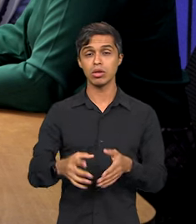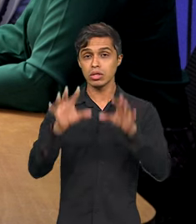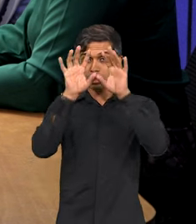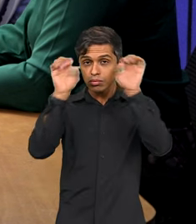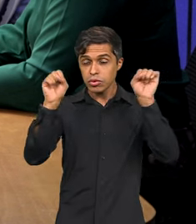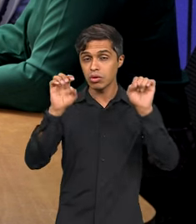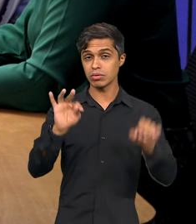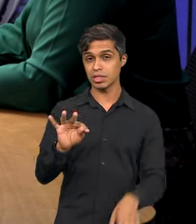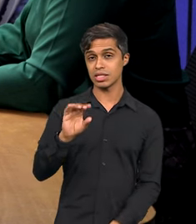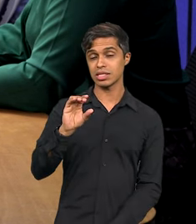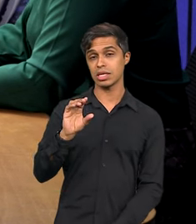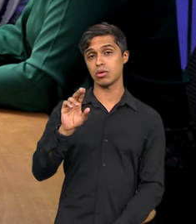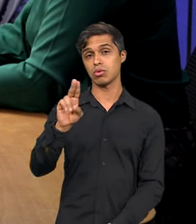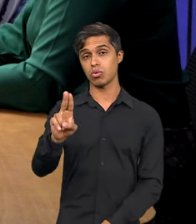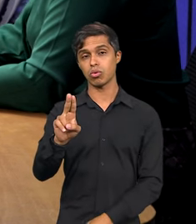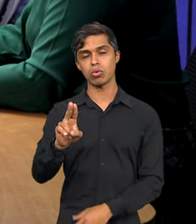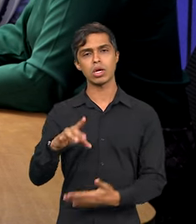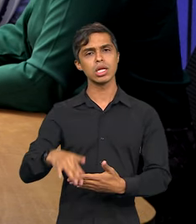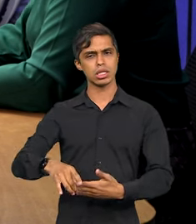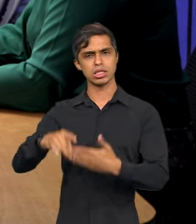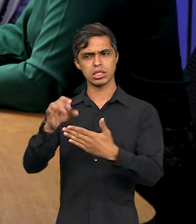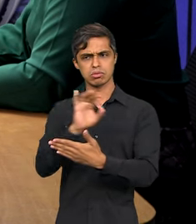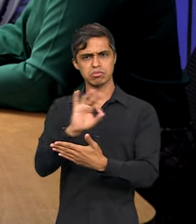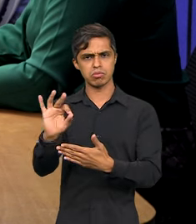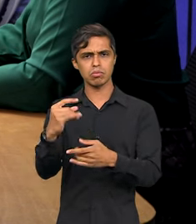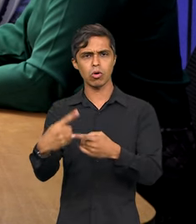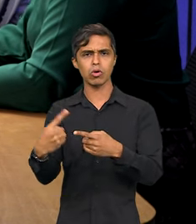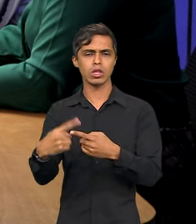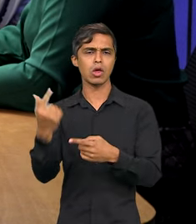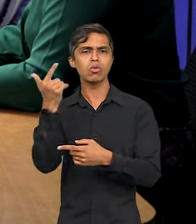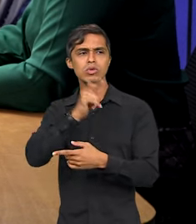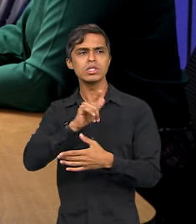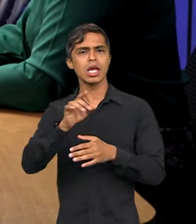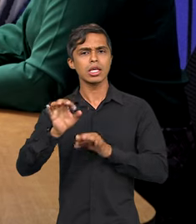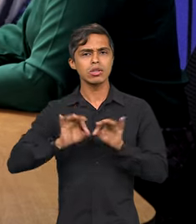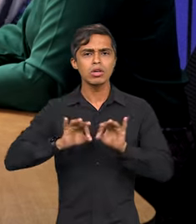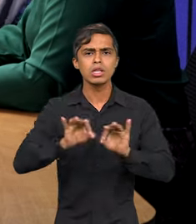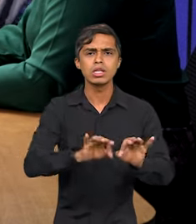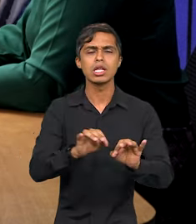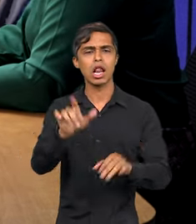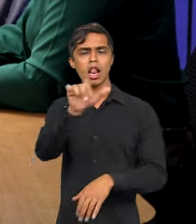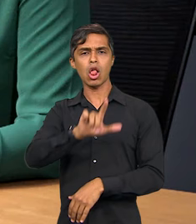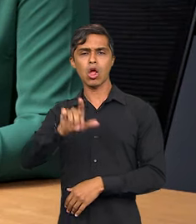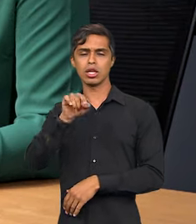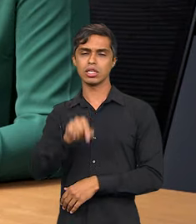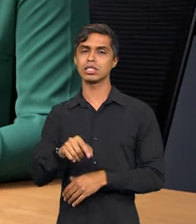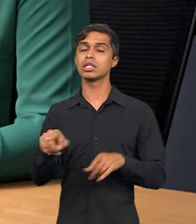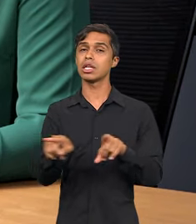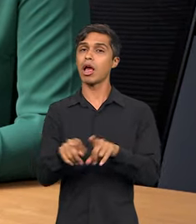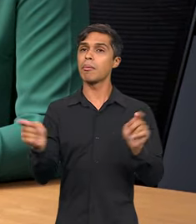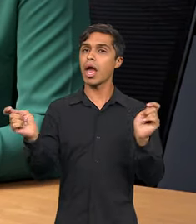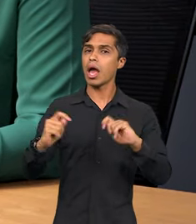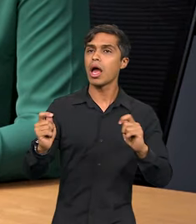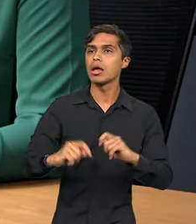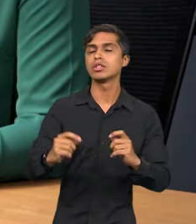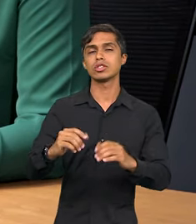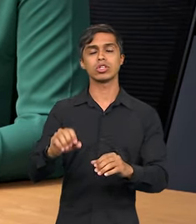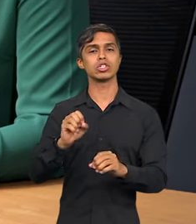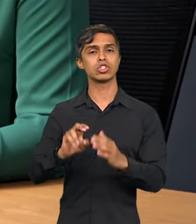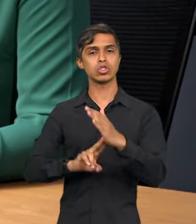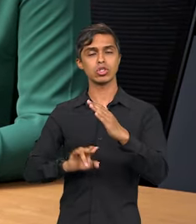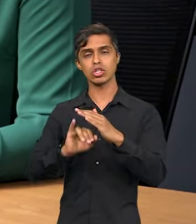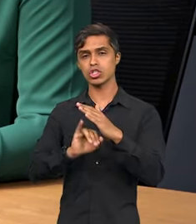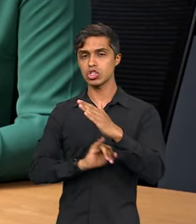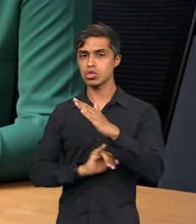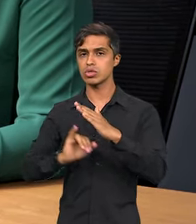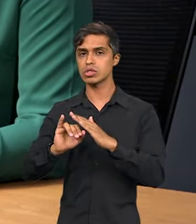Contas da União ele lidera seguindo essa lógica né e trazendo Inclusive a capacidade das instituições superiores de controle